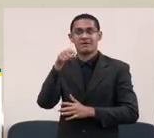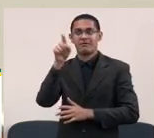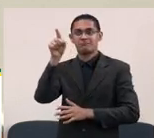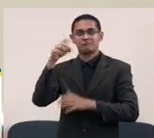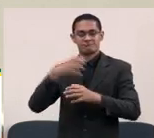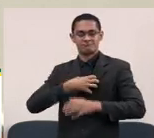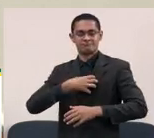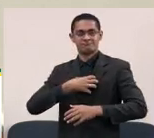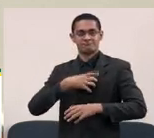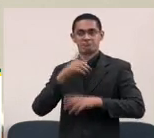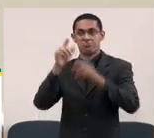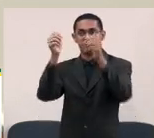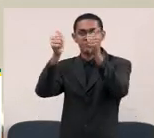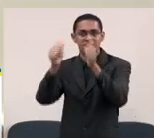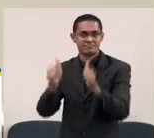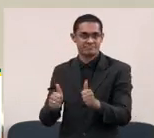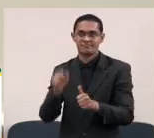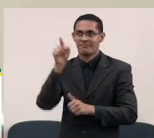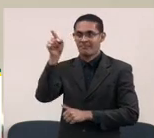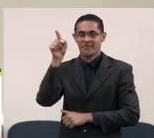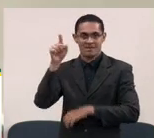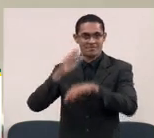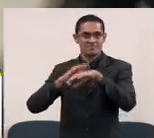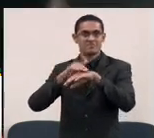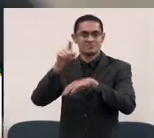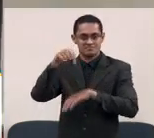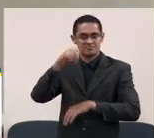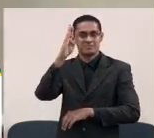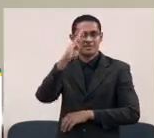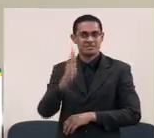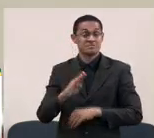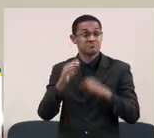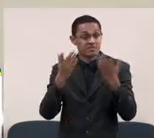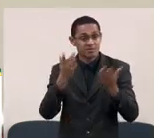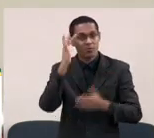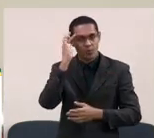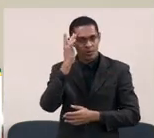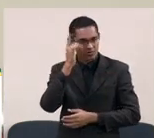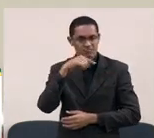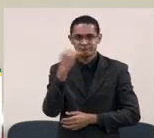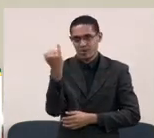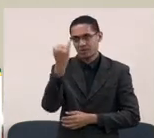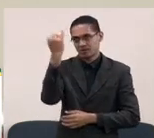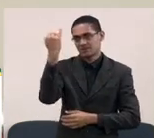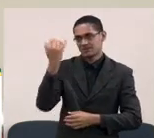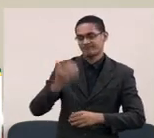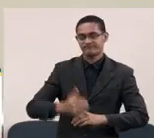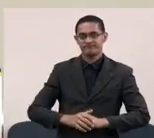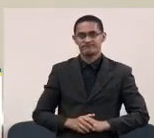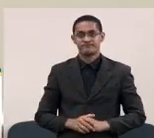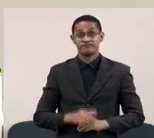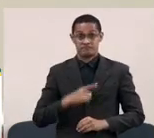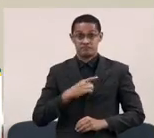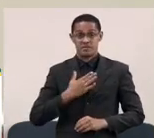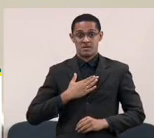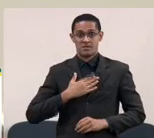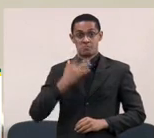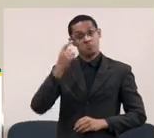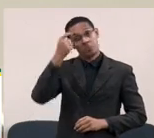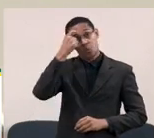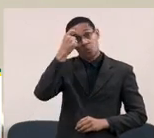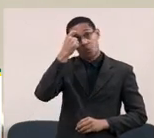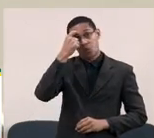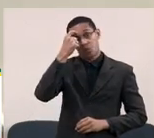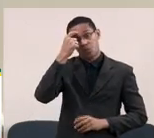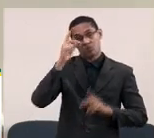primeira santa brasileira. Então, acho que para nós é muito importante. Eu tenho o meu modo de pensar com